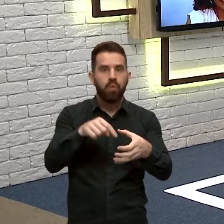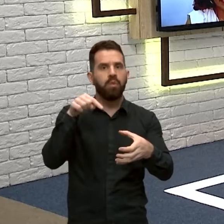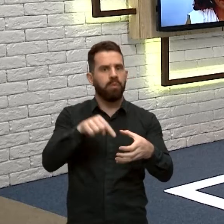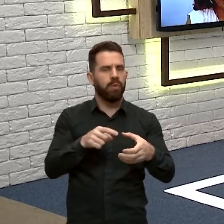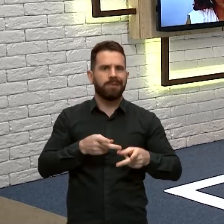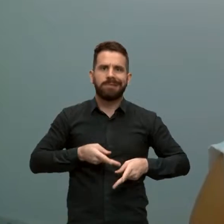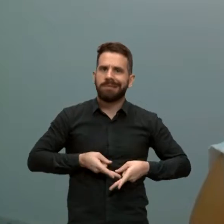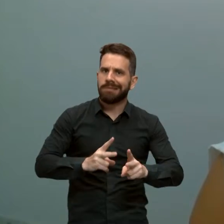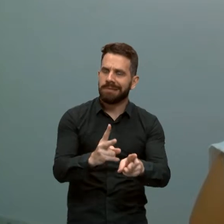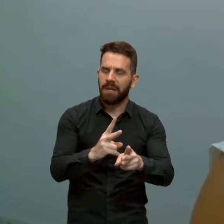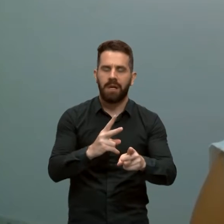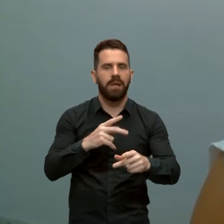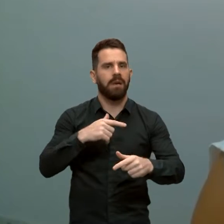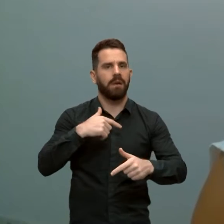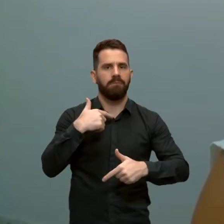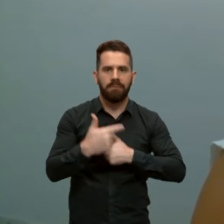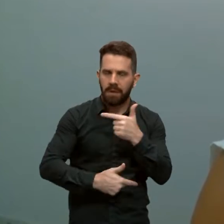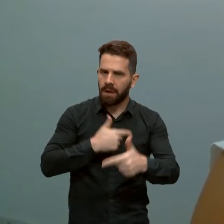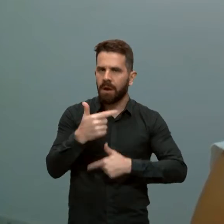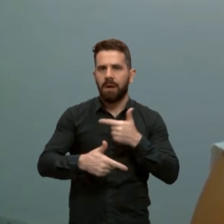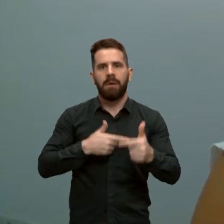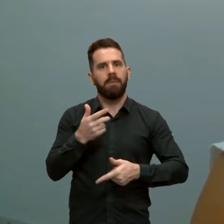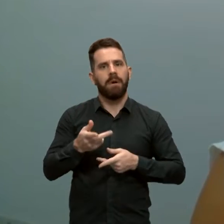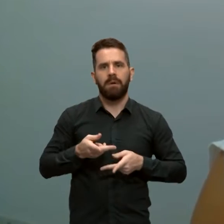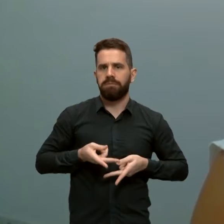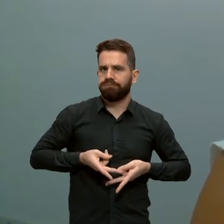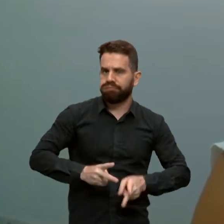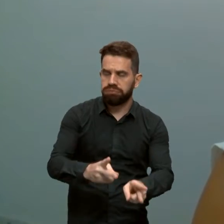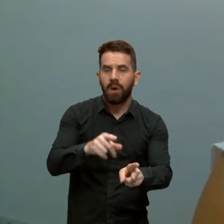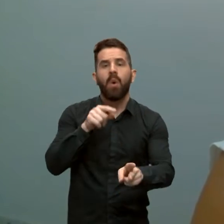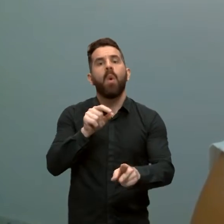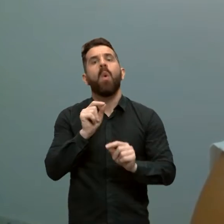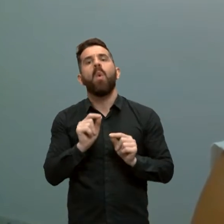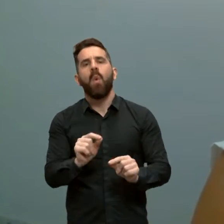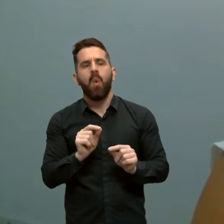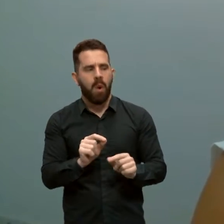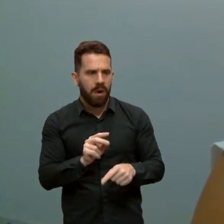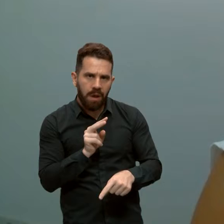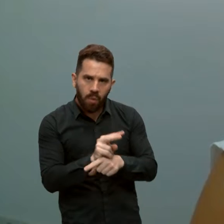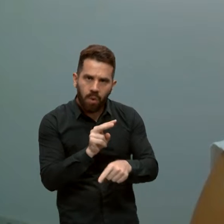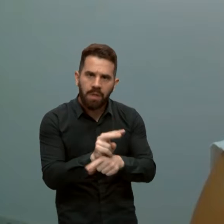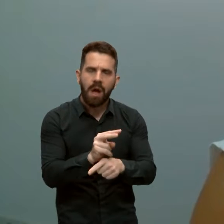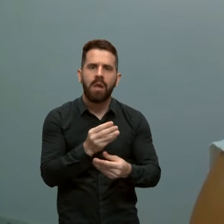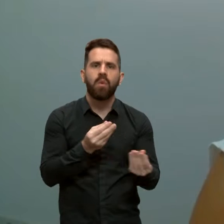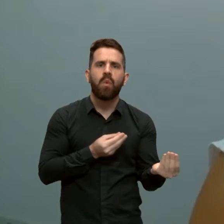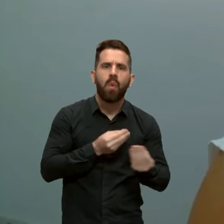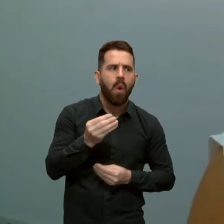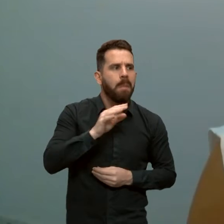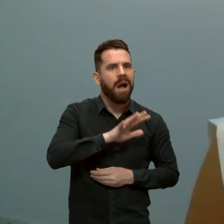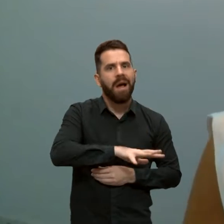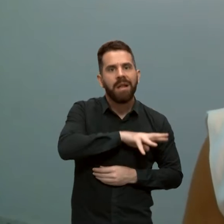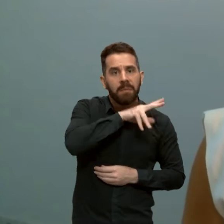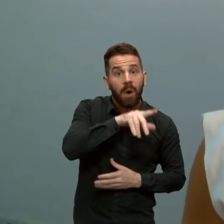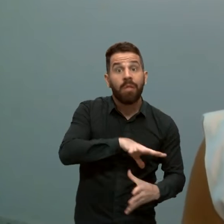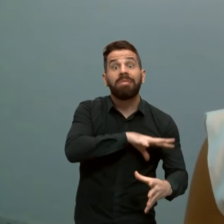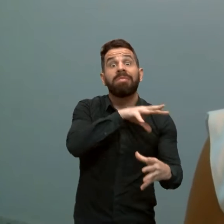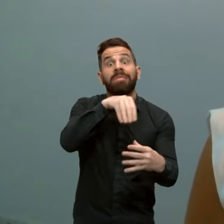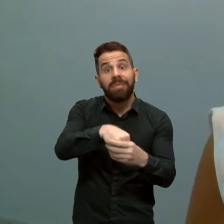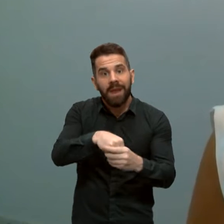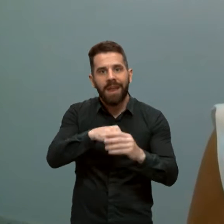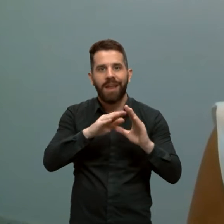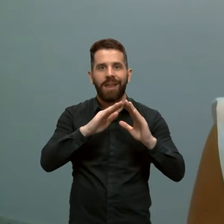ele siga para poder acompanhar os animais, o cuidado desses animais nas casas. Como